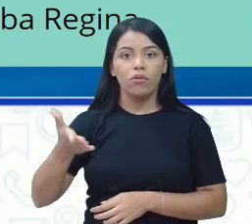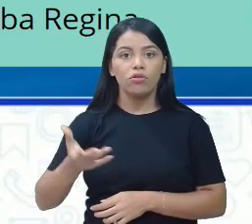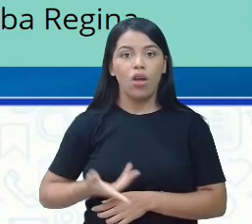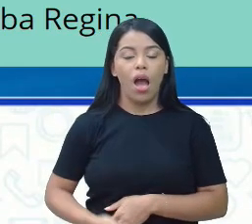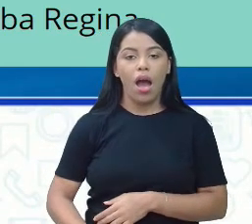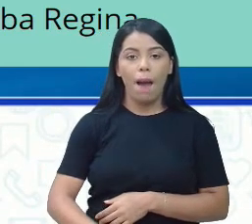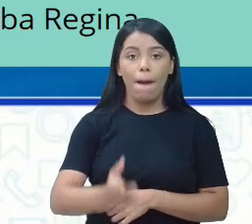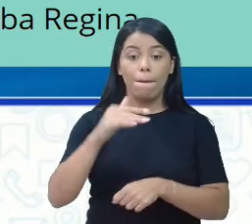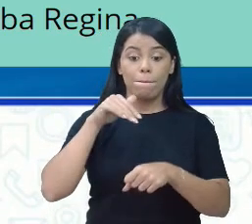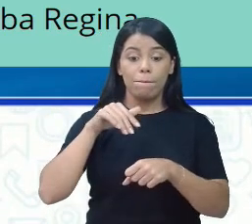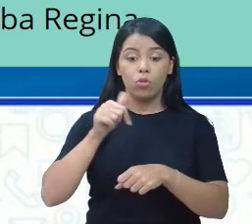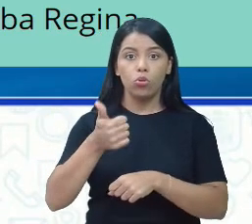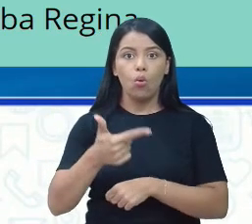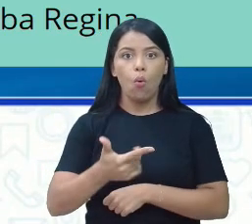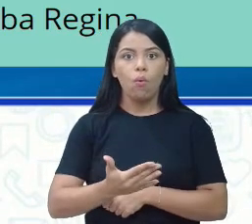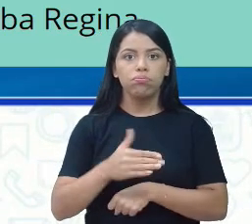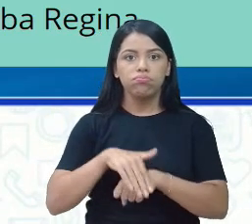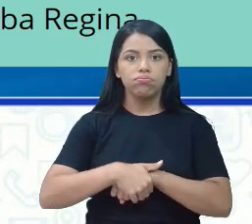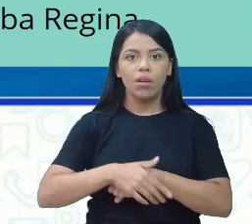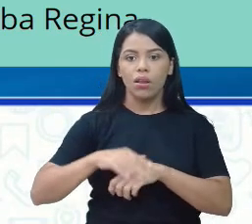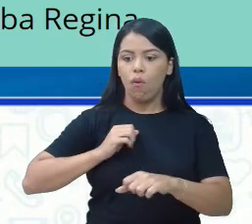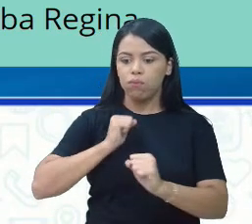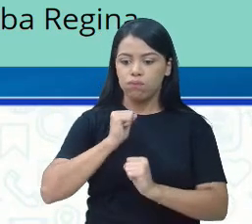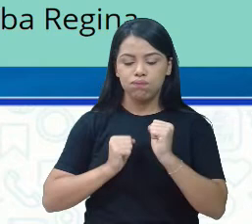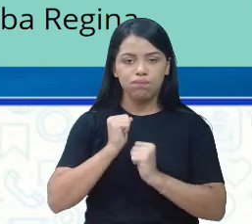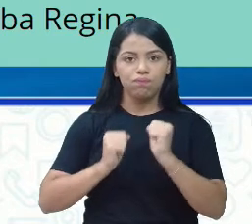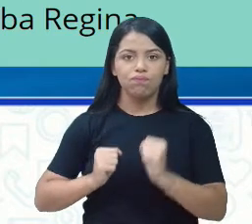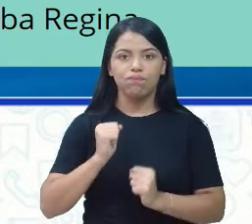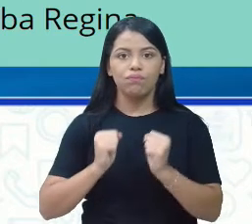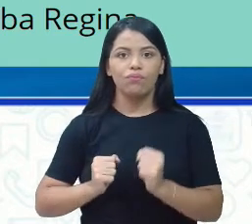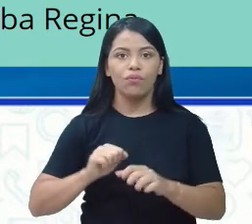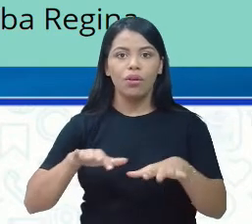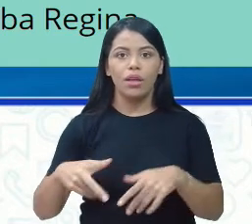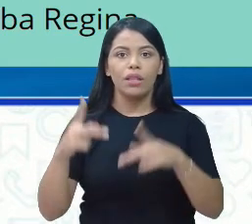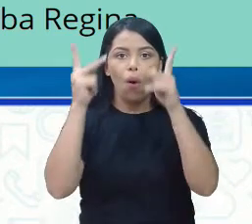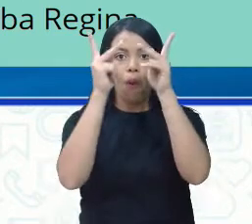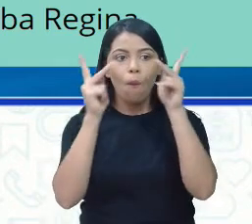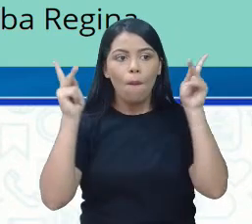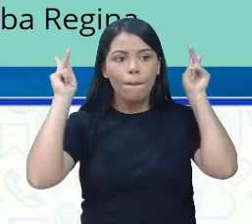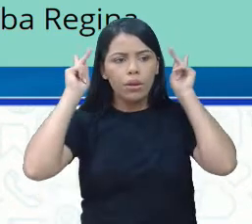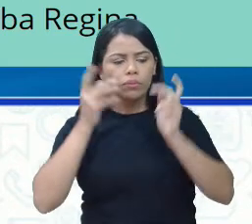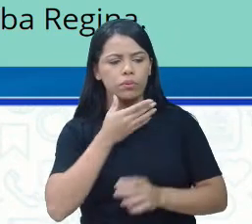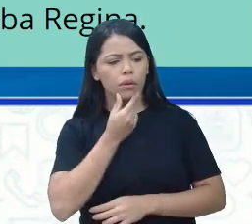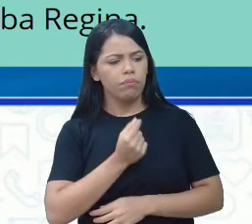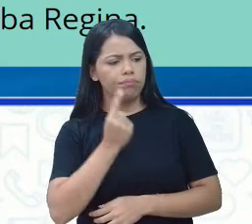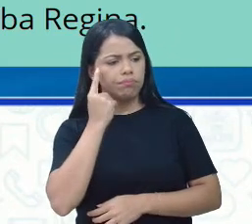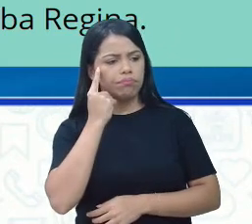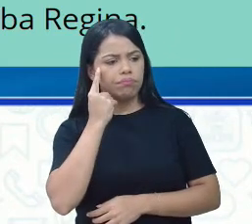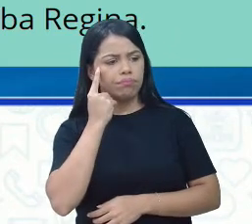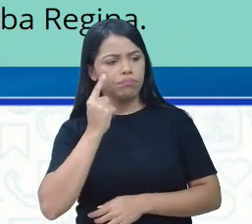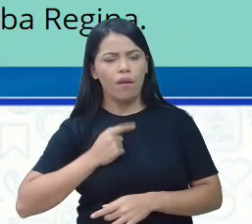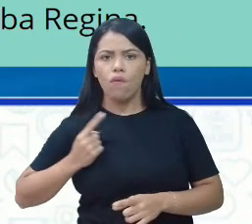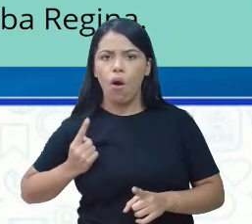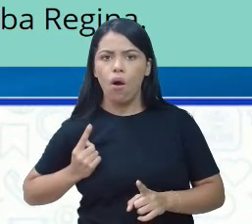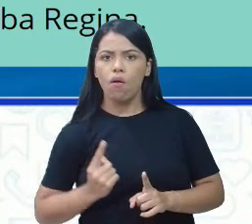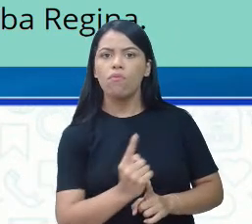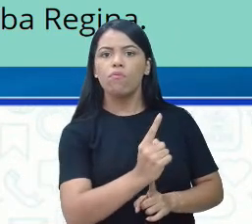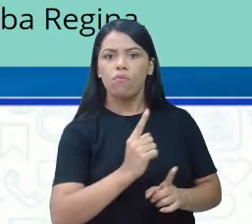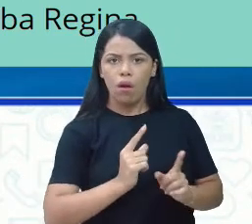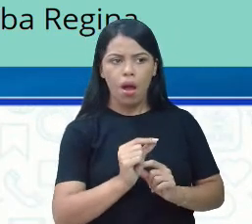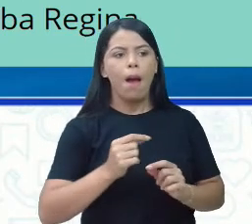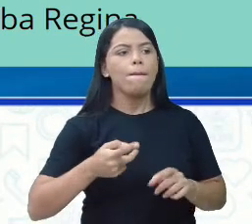meia-noite e saiu correndo. O príncipe saiu atrás da bela